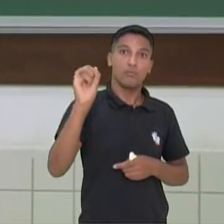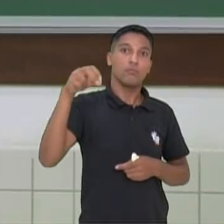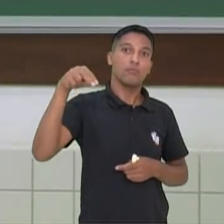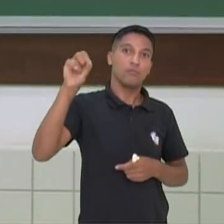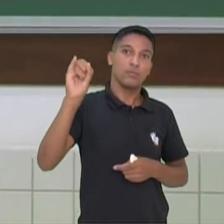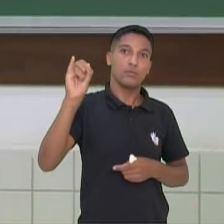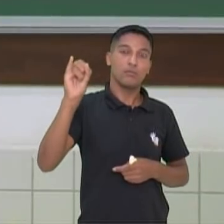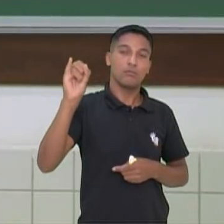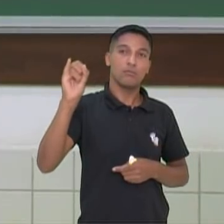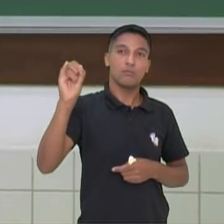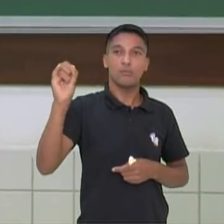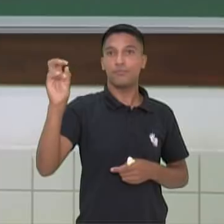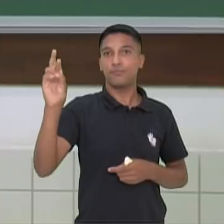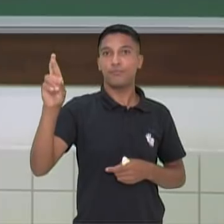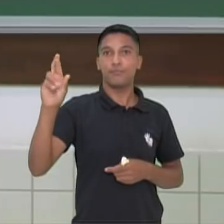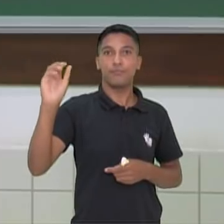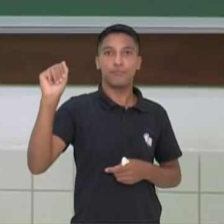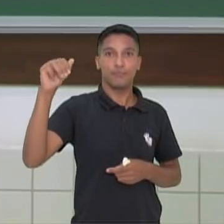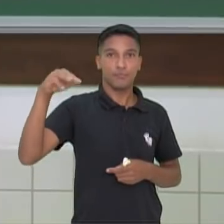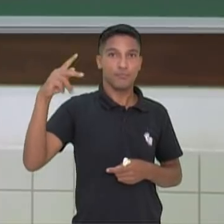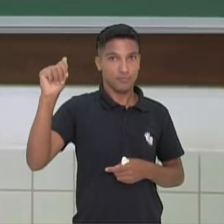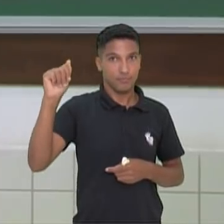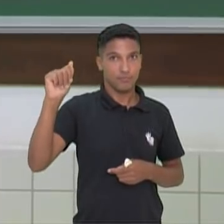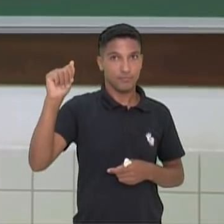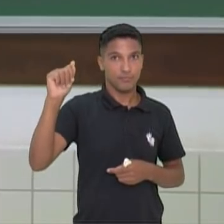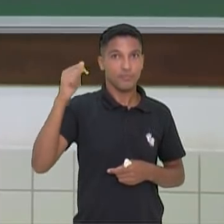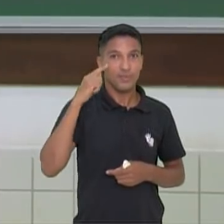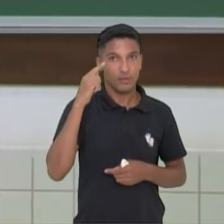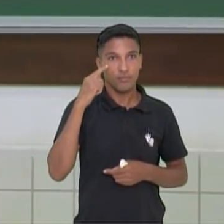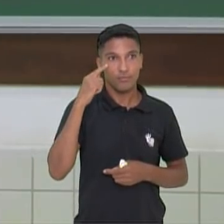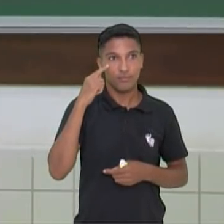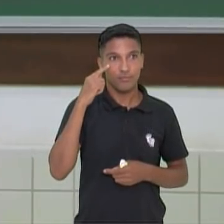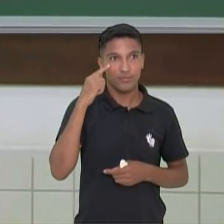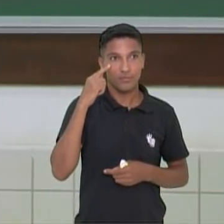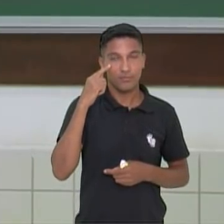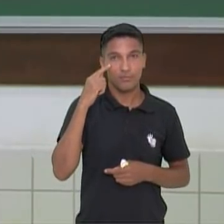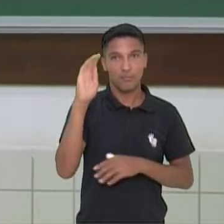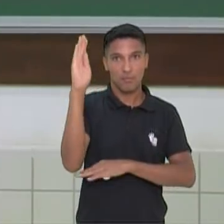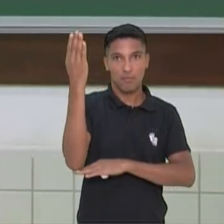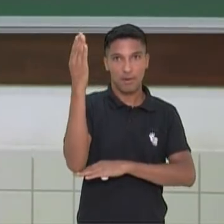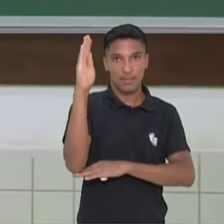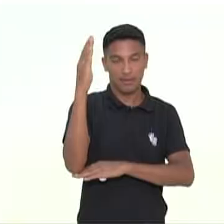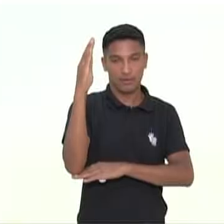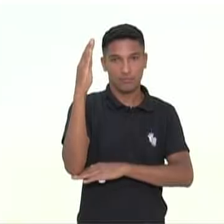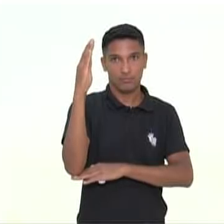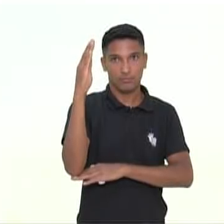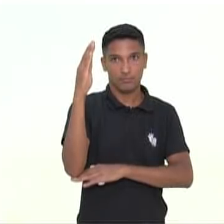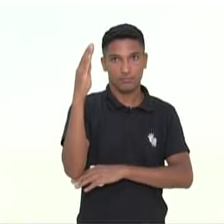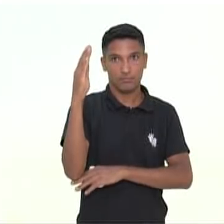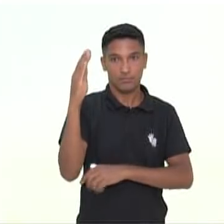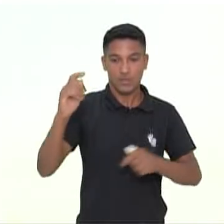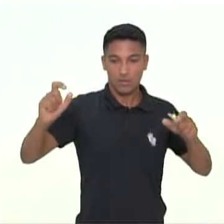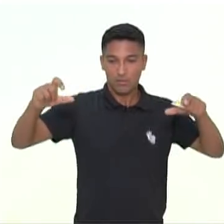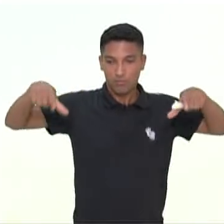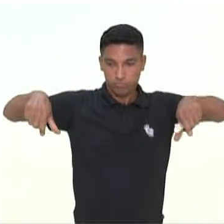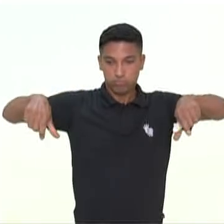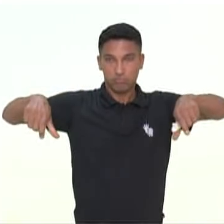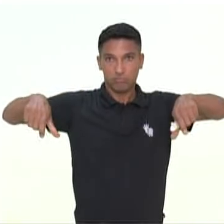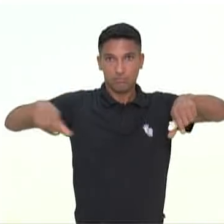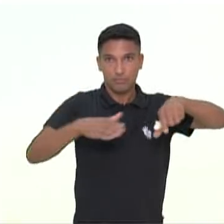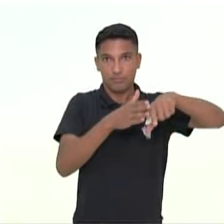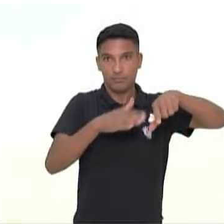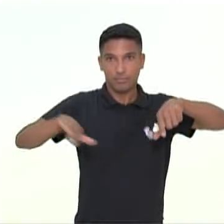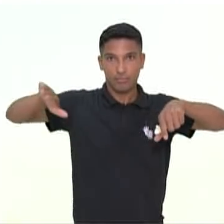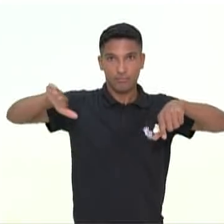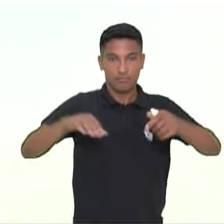modalidade, mas também como uma alternativa, uma rampa mais fácil de ser montada, de ser colocada num parque ou